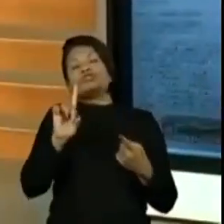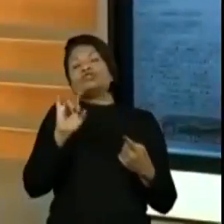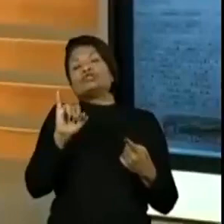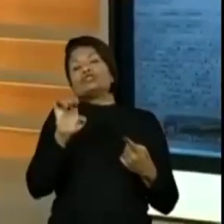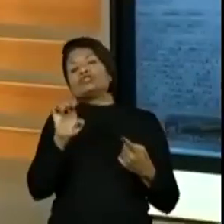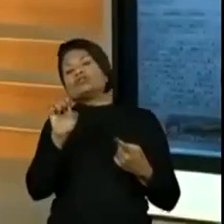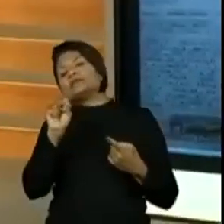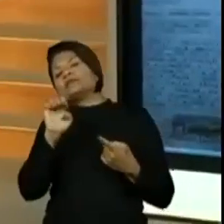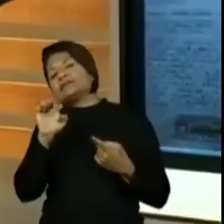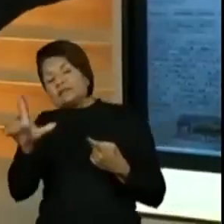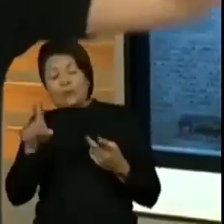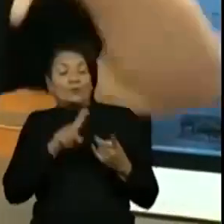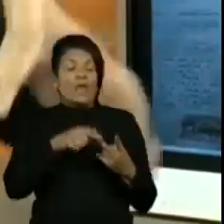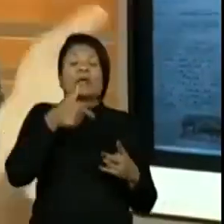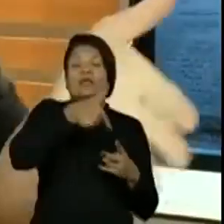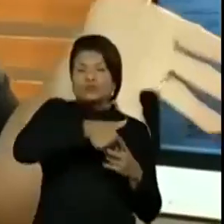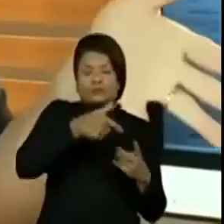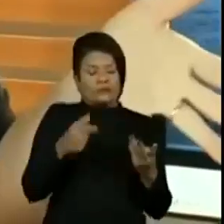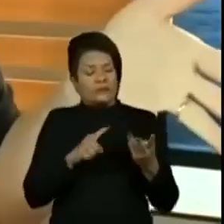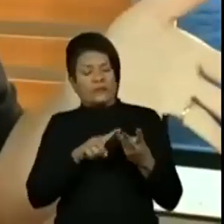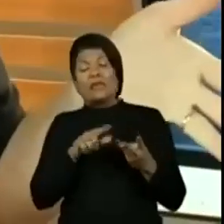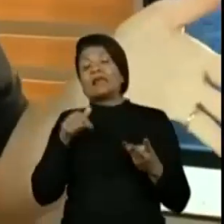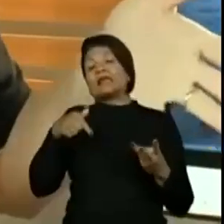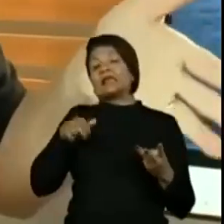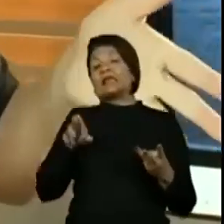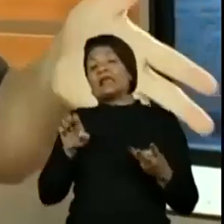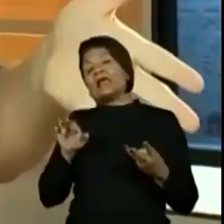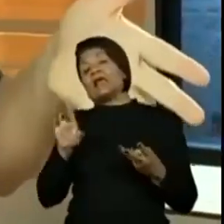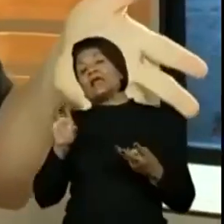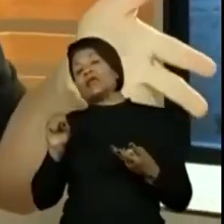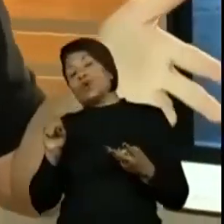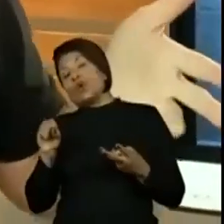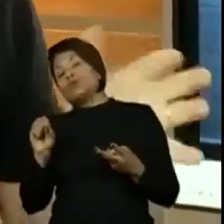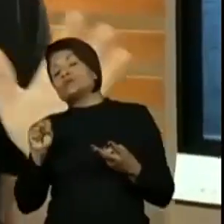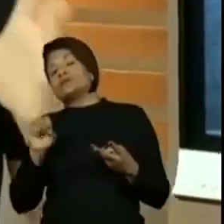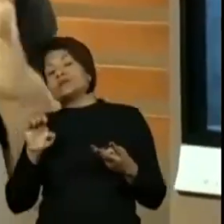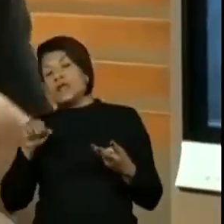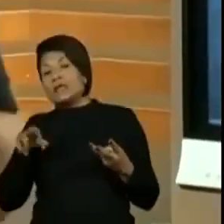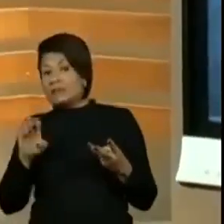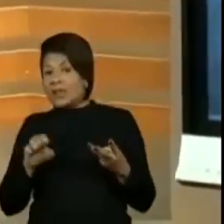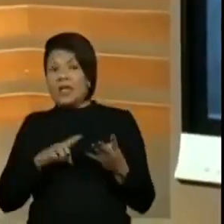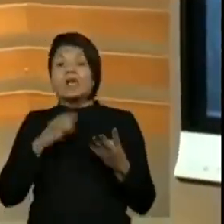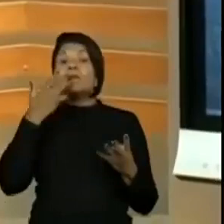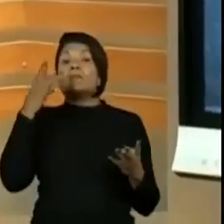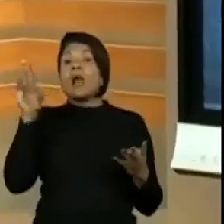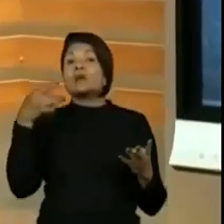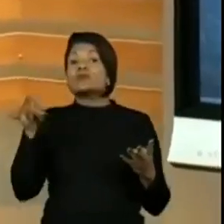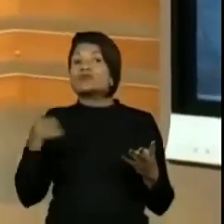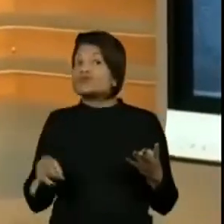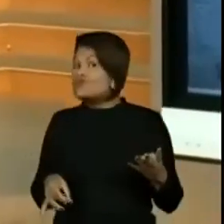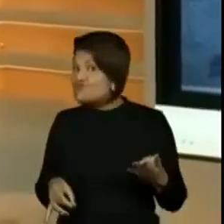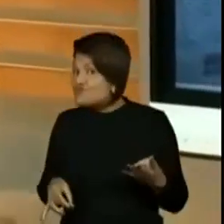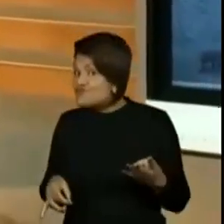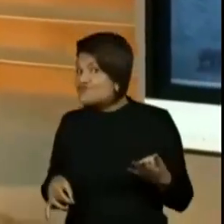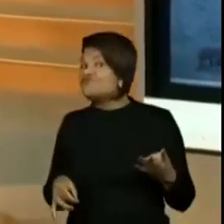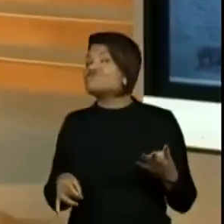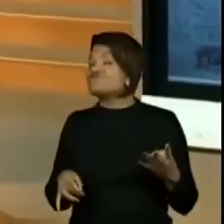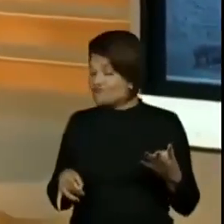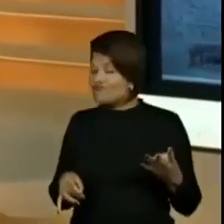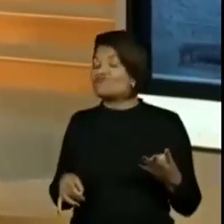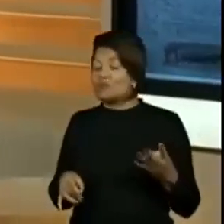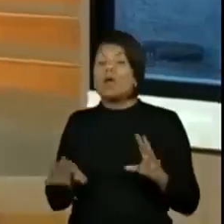a gasolina, o querosene, o plástico. Pois é. Olha que interessante. Eu vou aqui